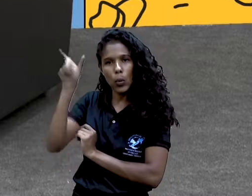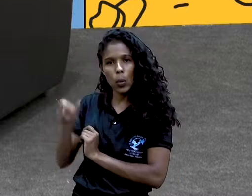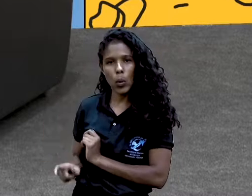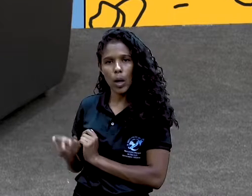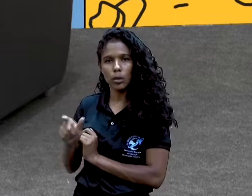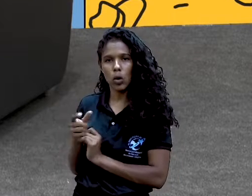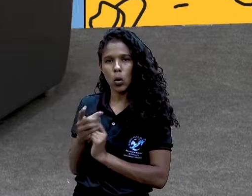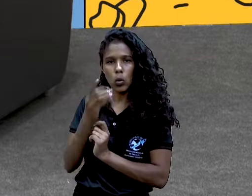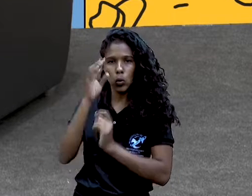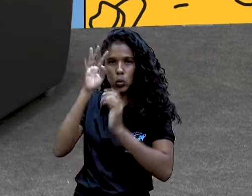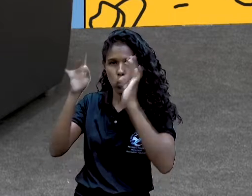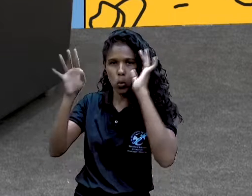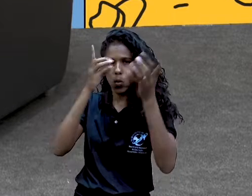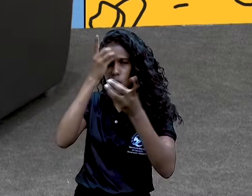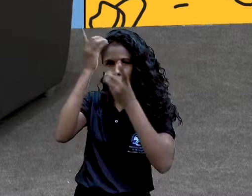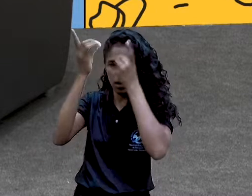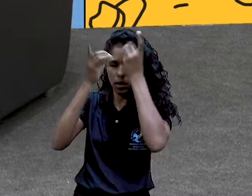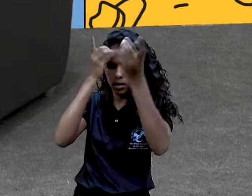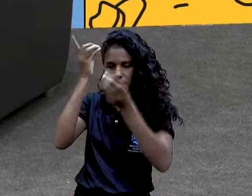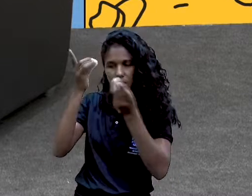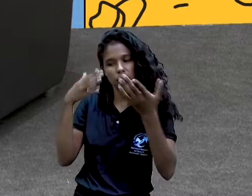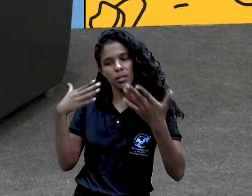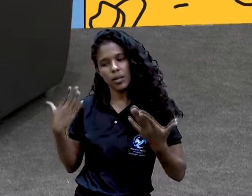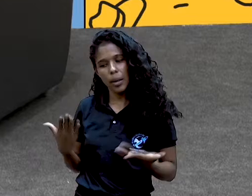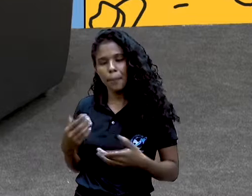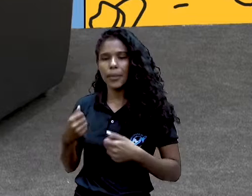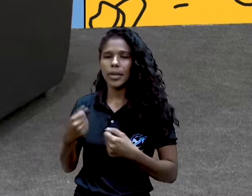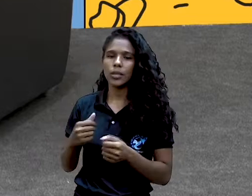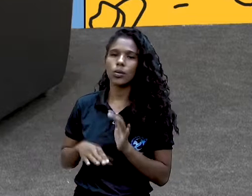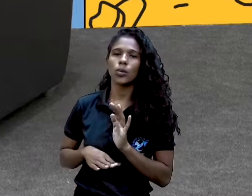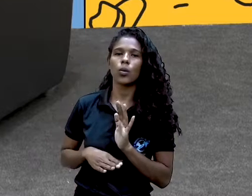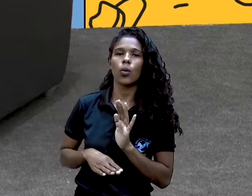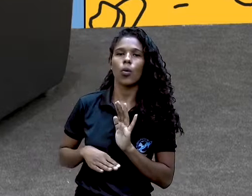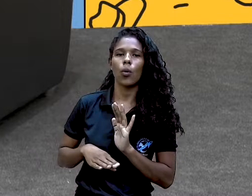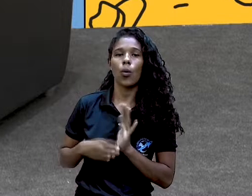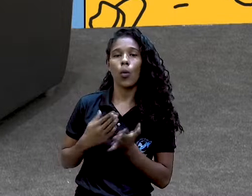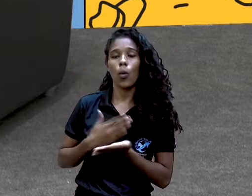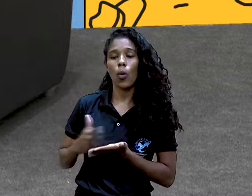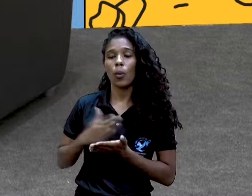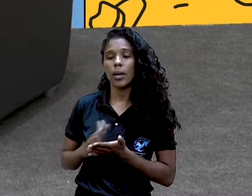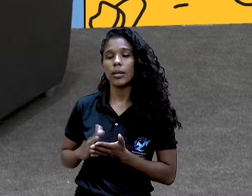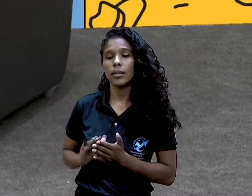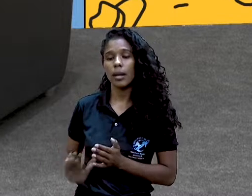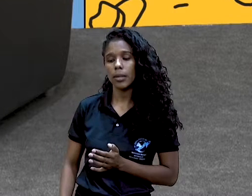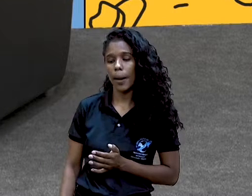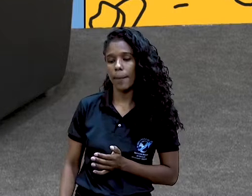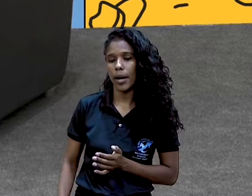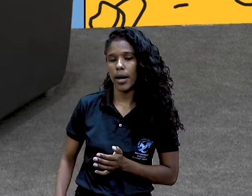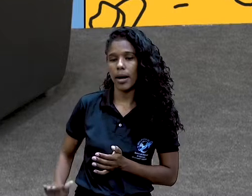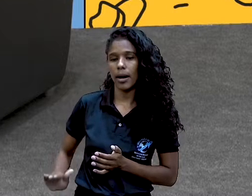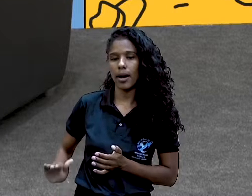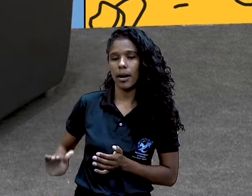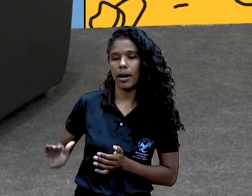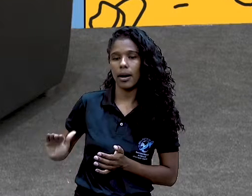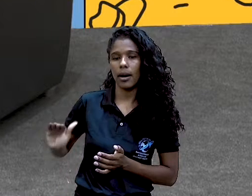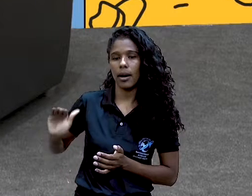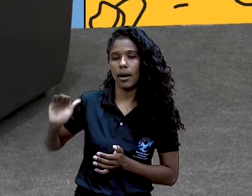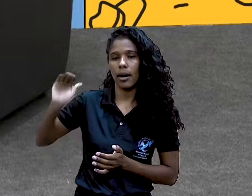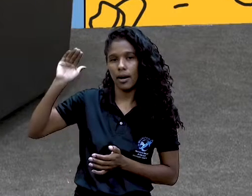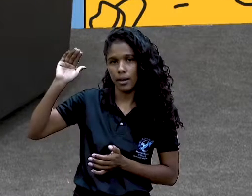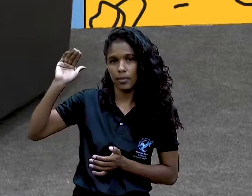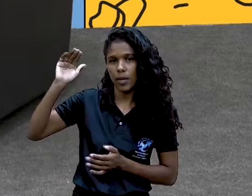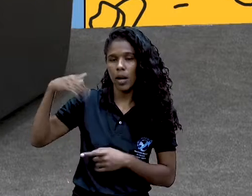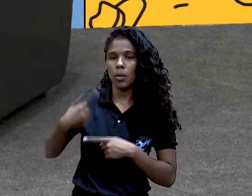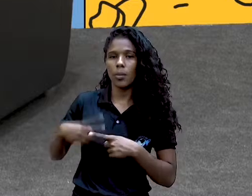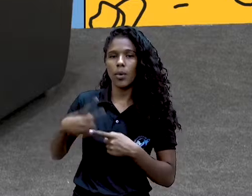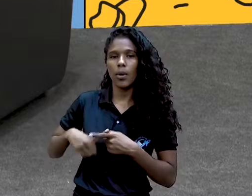gente nasce empreendedor. Na verdade, não. São habilidades, são atitudes que a gente pode desenvolver na nossa casa, na nossa